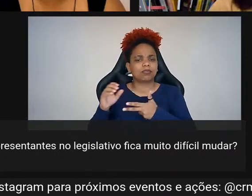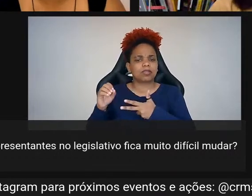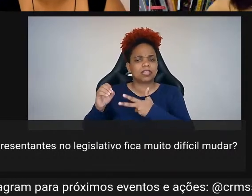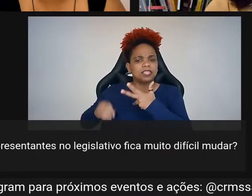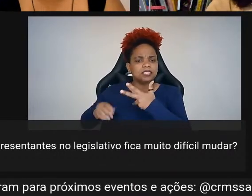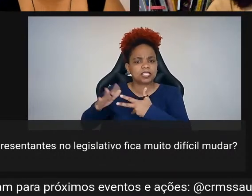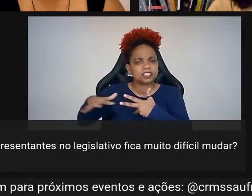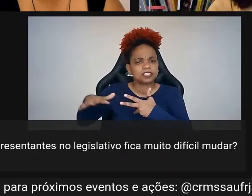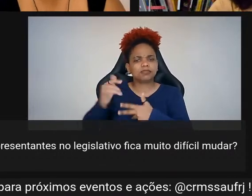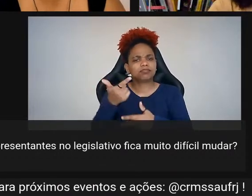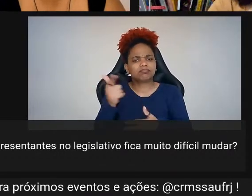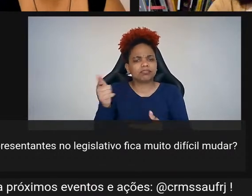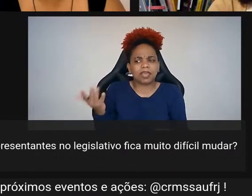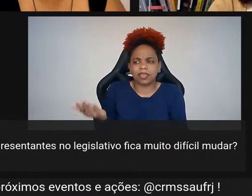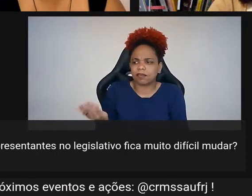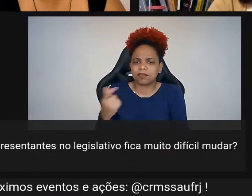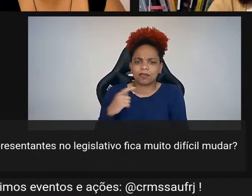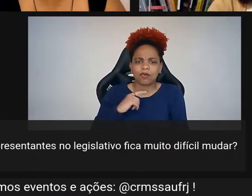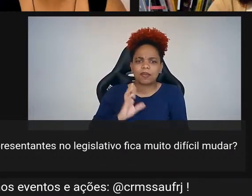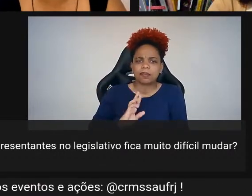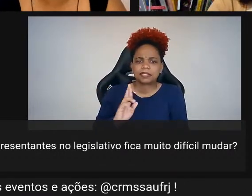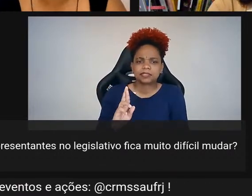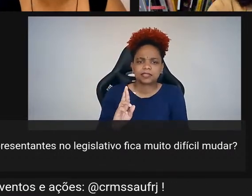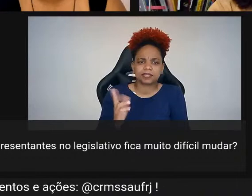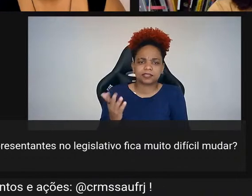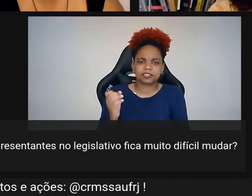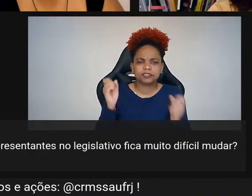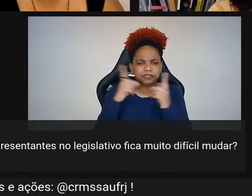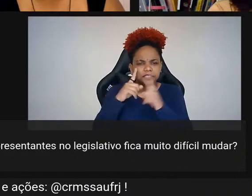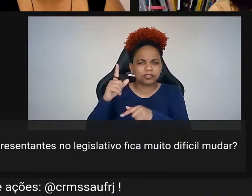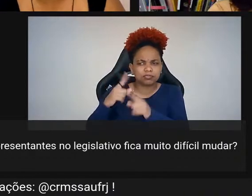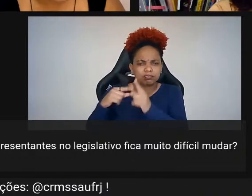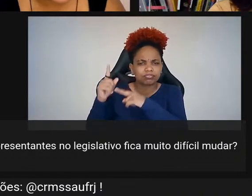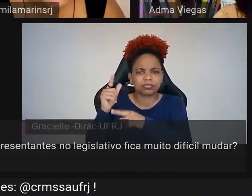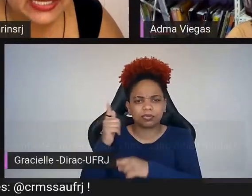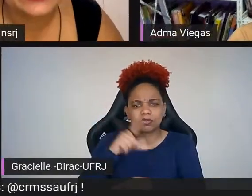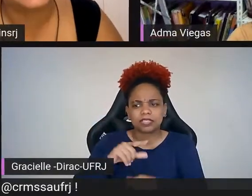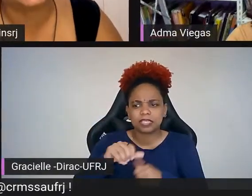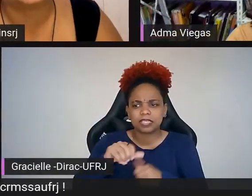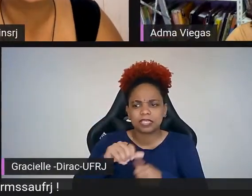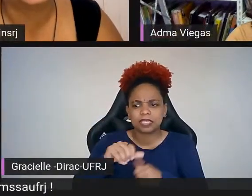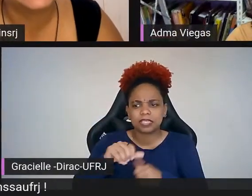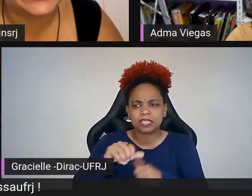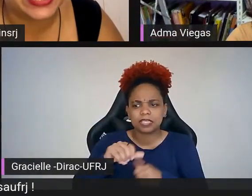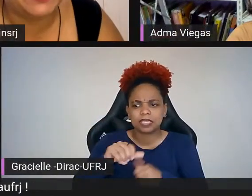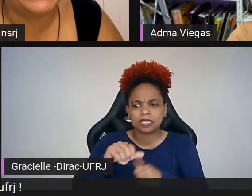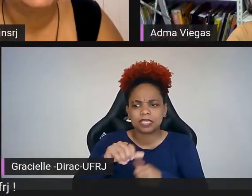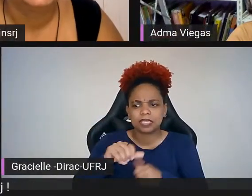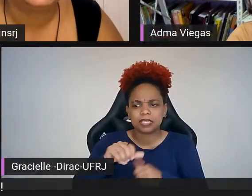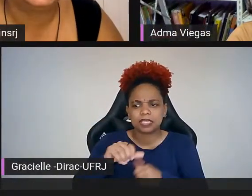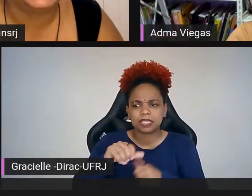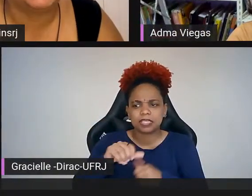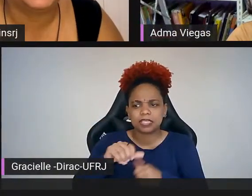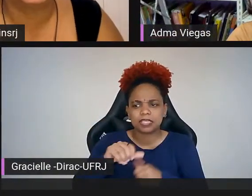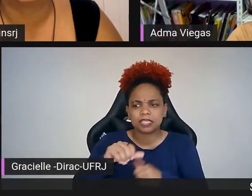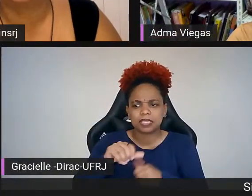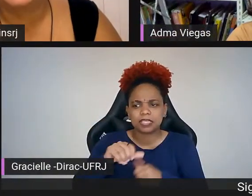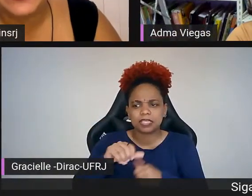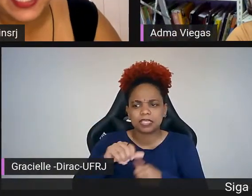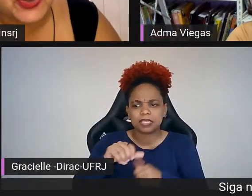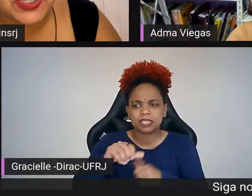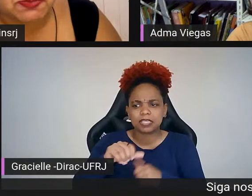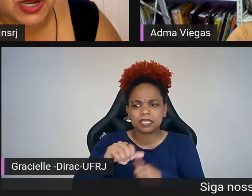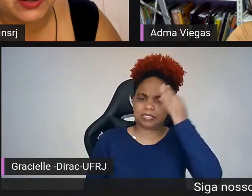muito difícil mudar, porque mesmo pessoas que são aliadas do campo progressista, a gente sabe que na hora